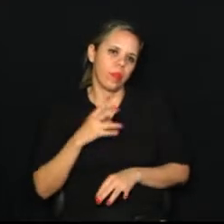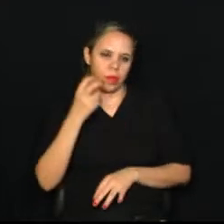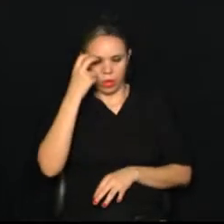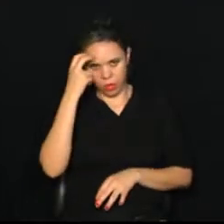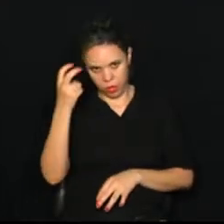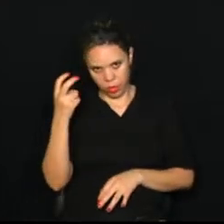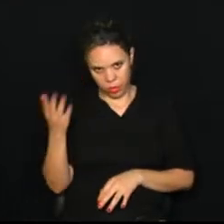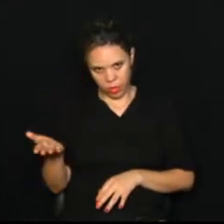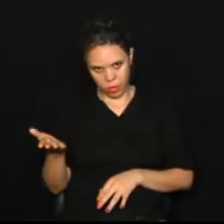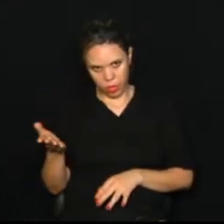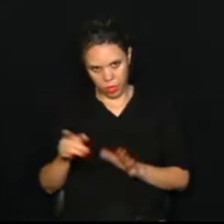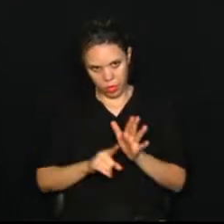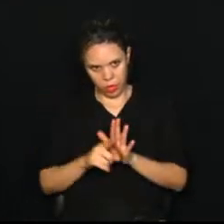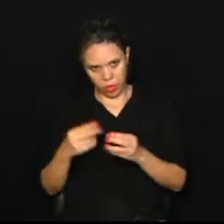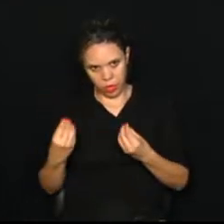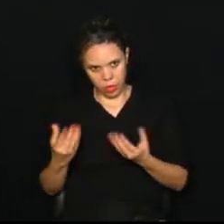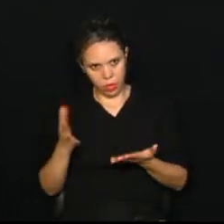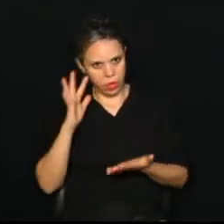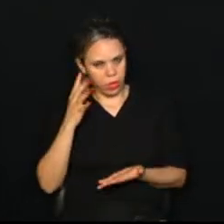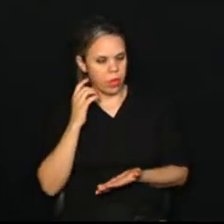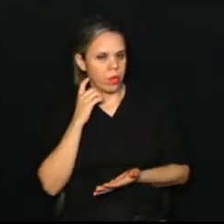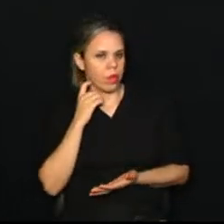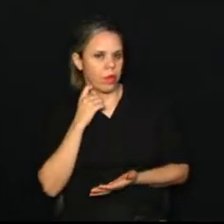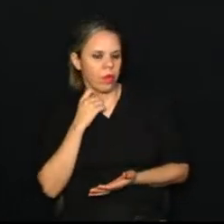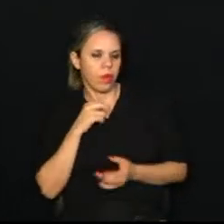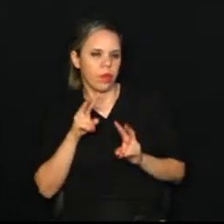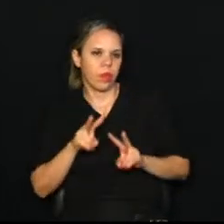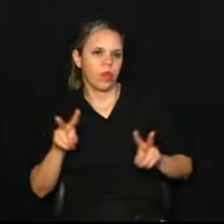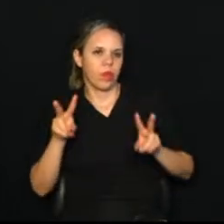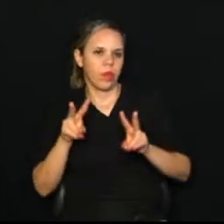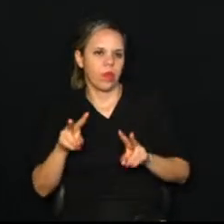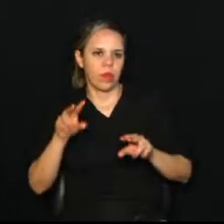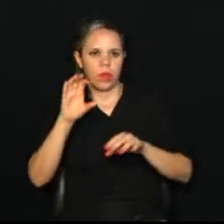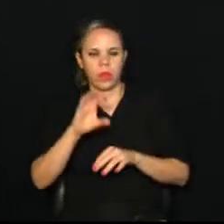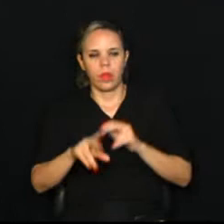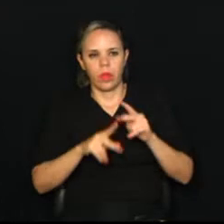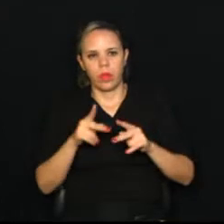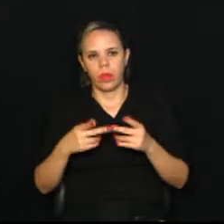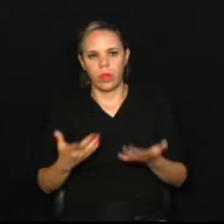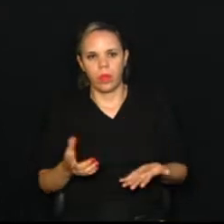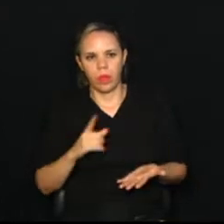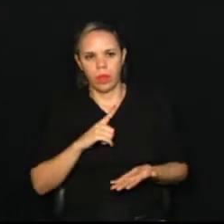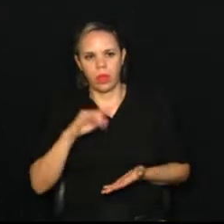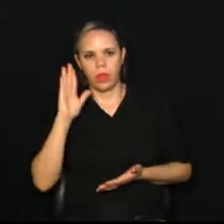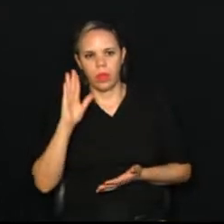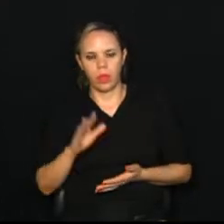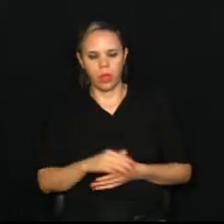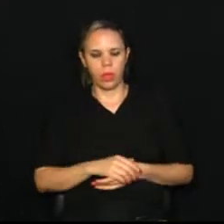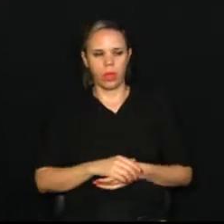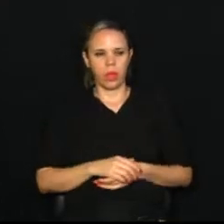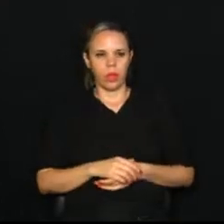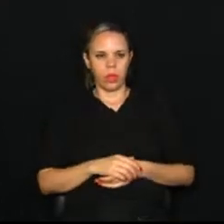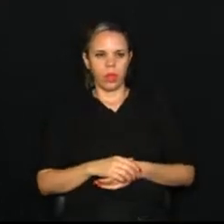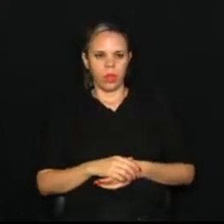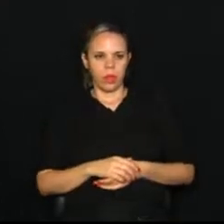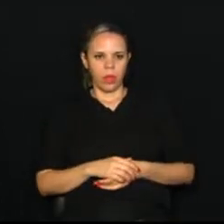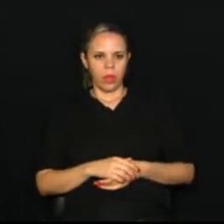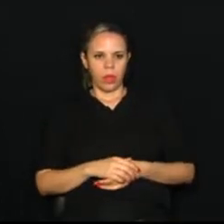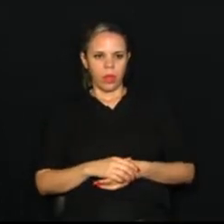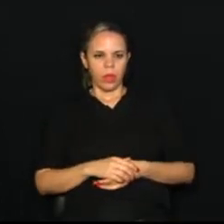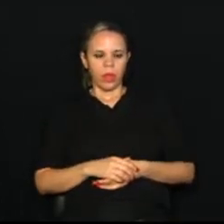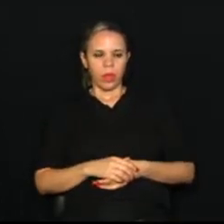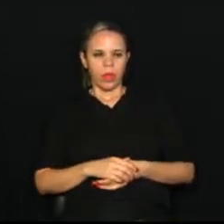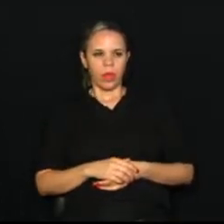inteligente, buscar para ela soluções e viabilizar que o cidadão tenha a condição de